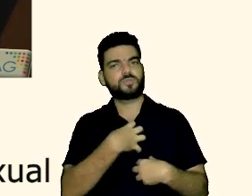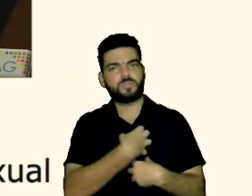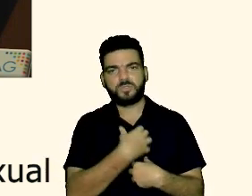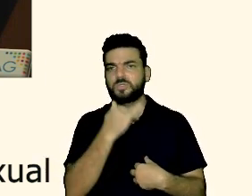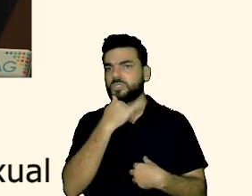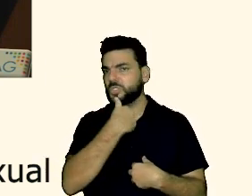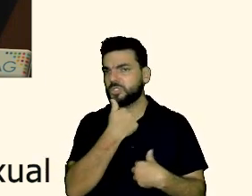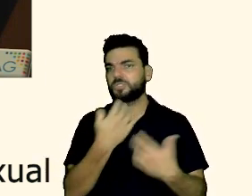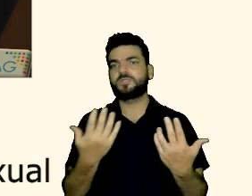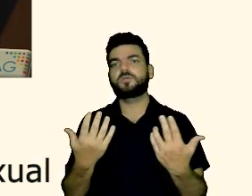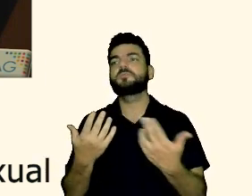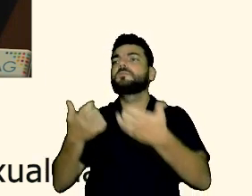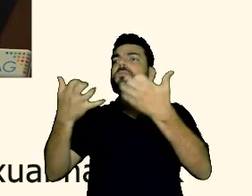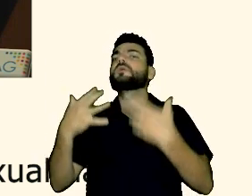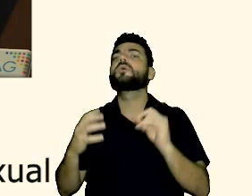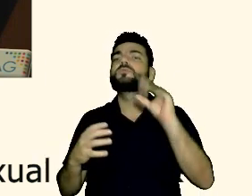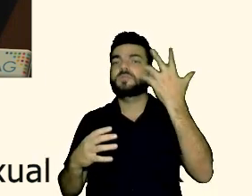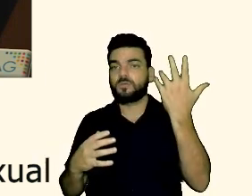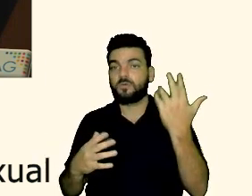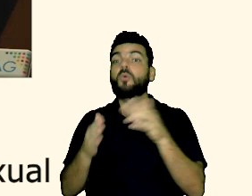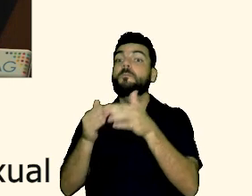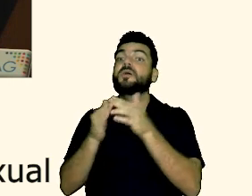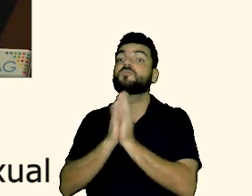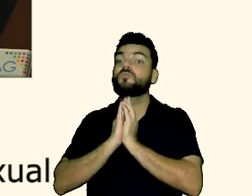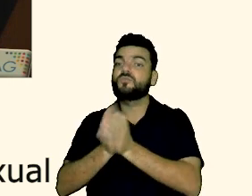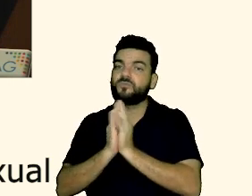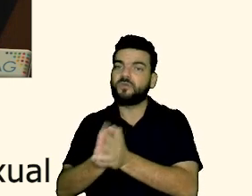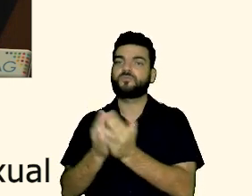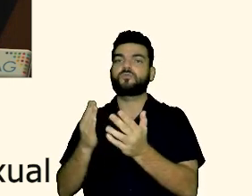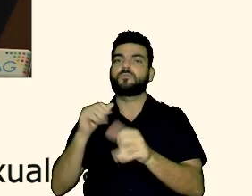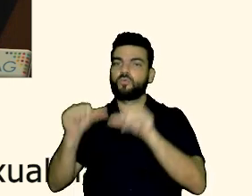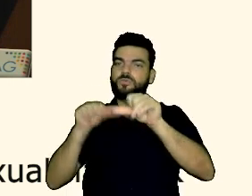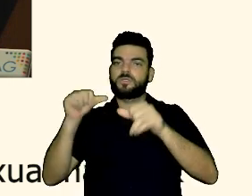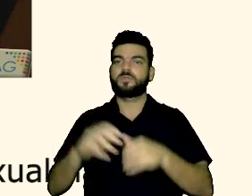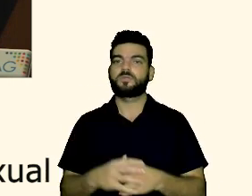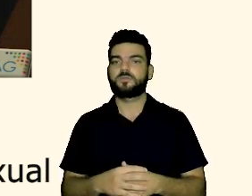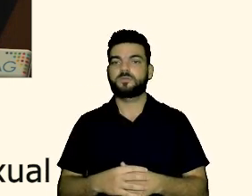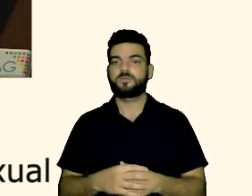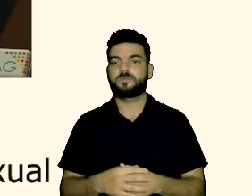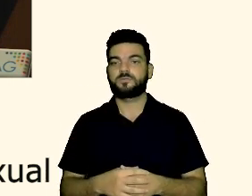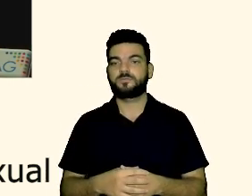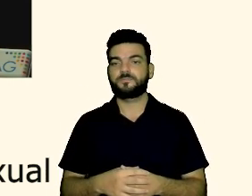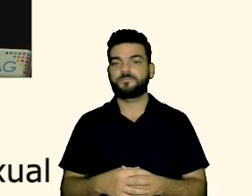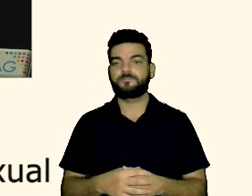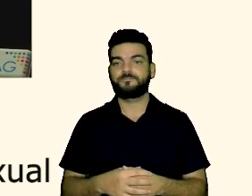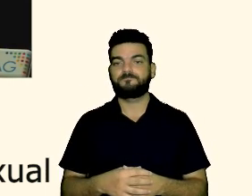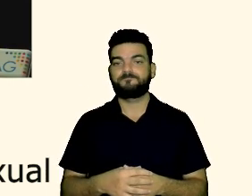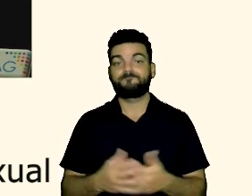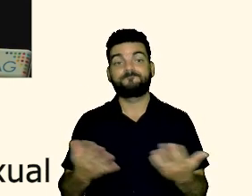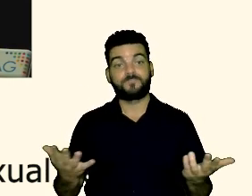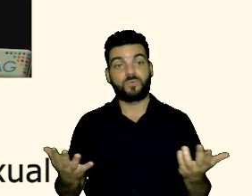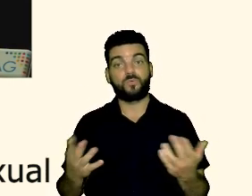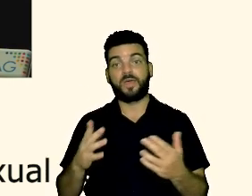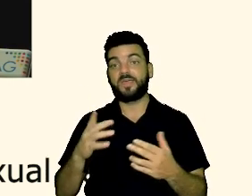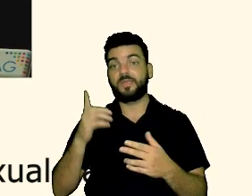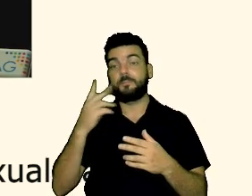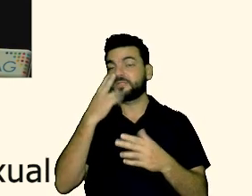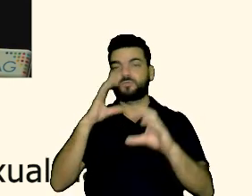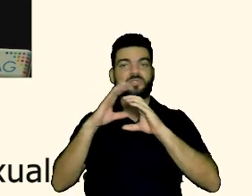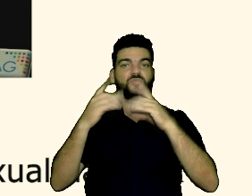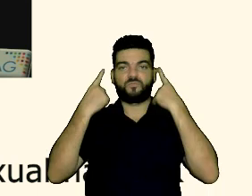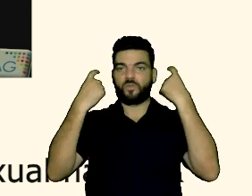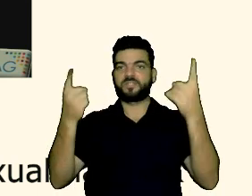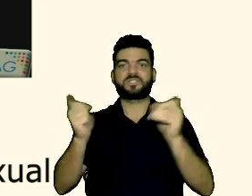coisas serem diferentes. Então, eu vejo que a comunicação não violenta nos leva, contribui também como